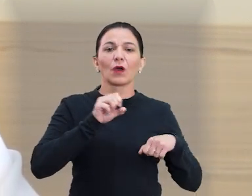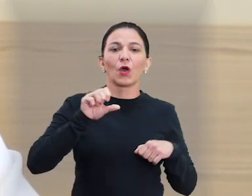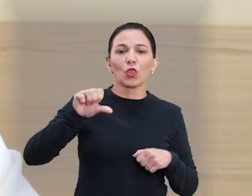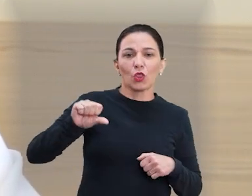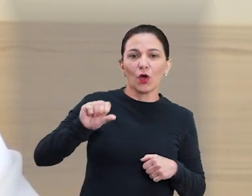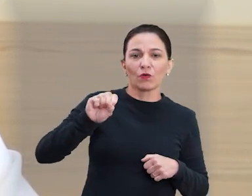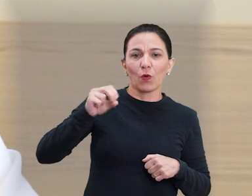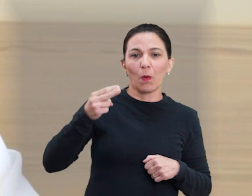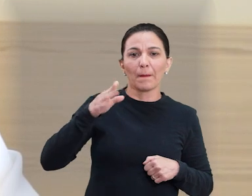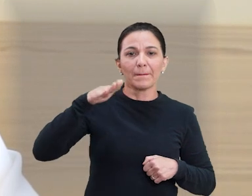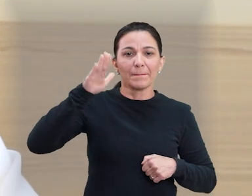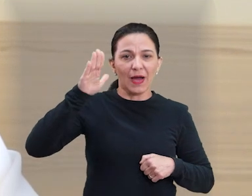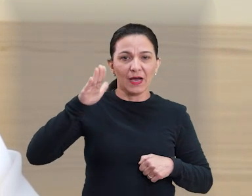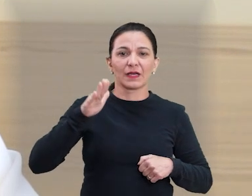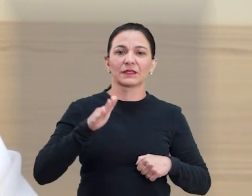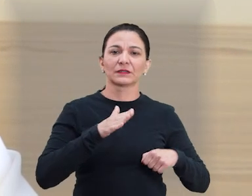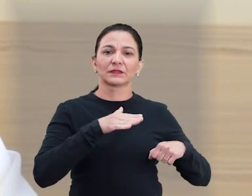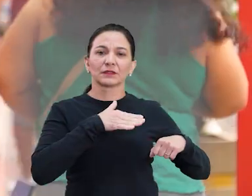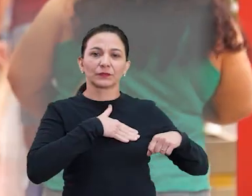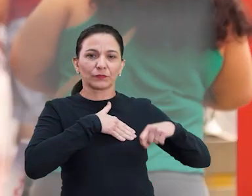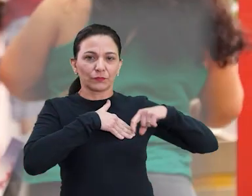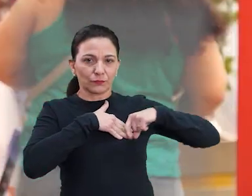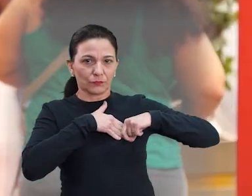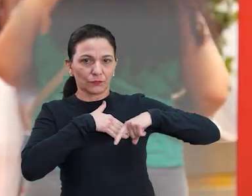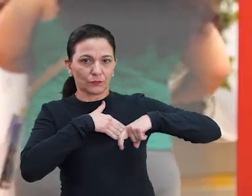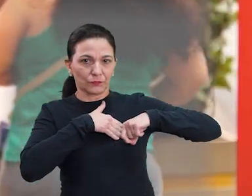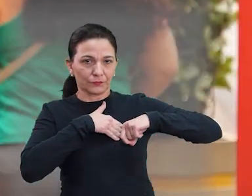mínima maior ou igual a